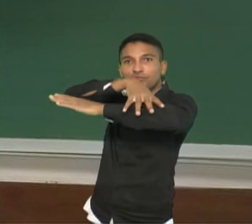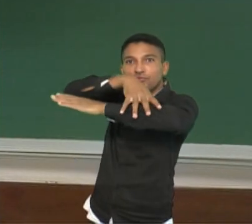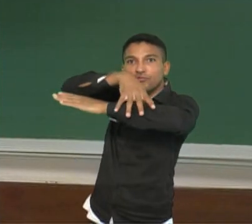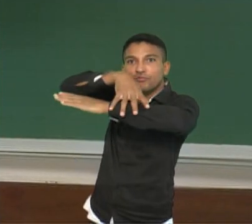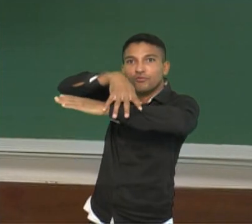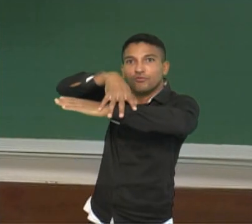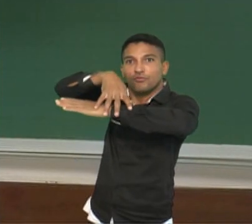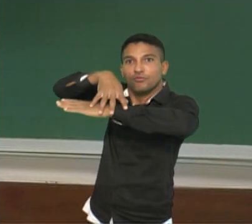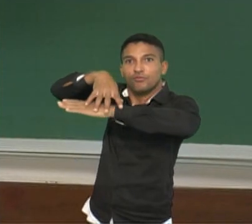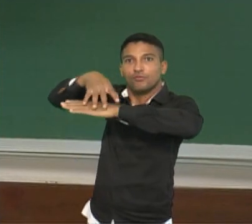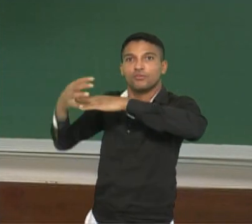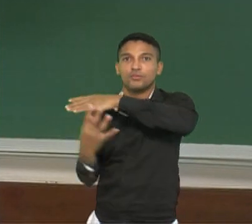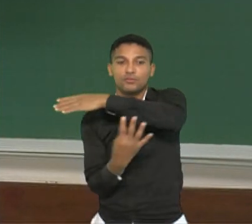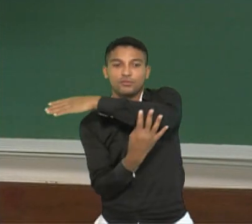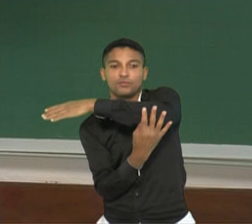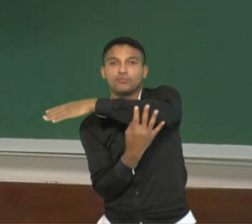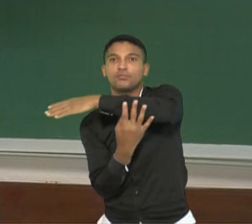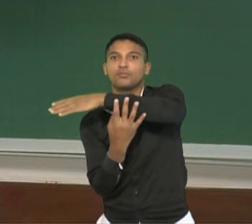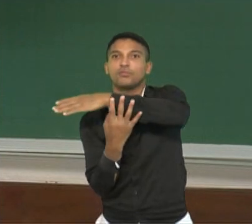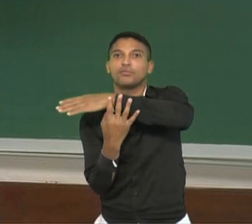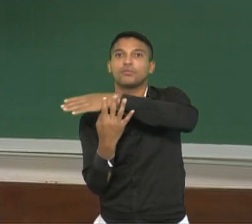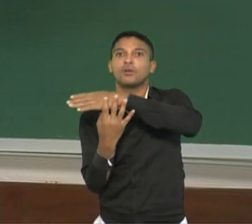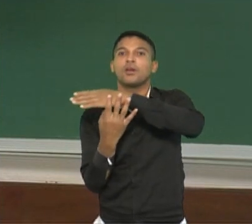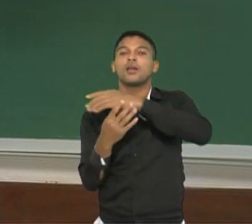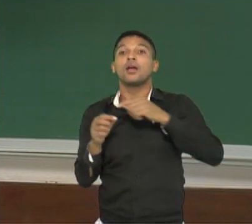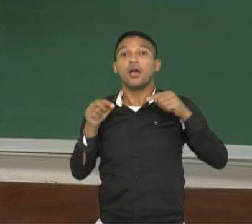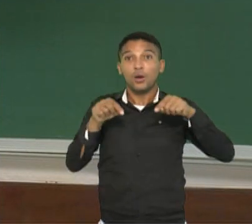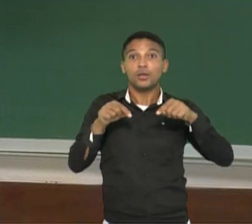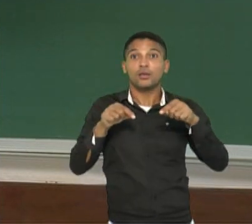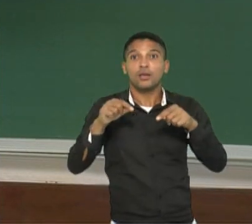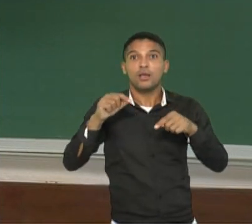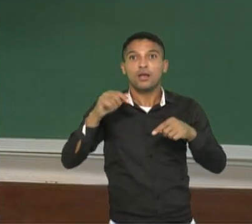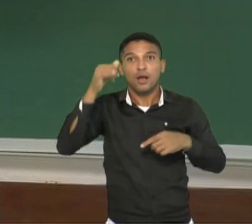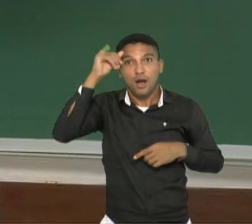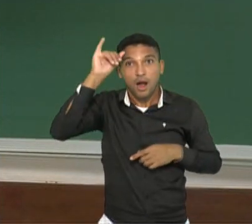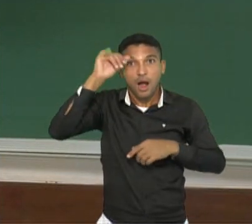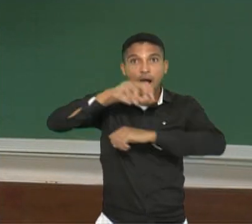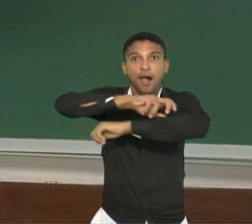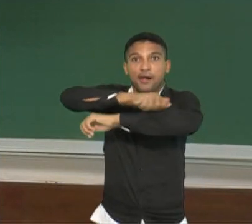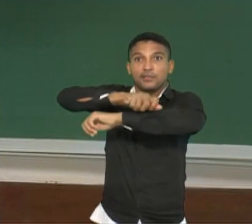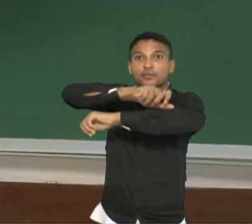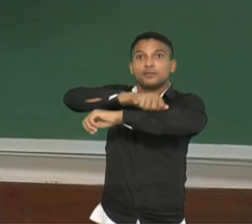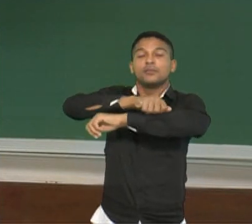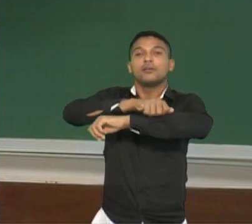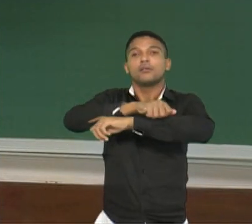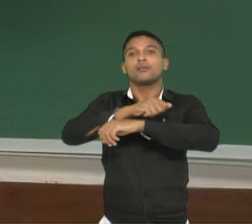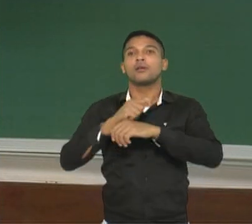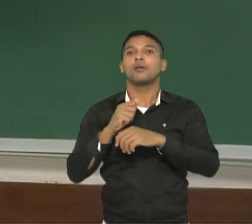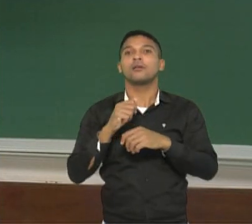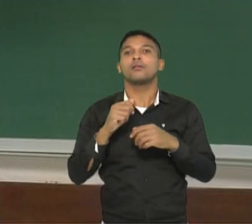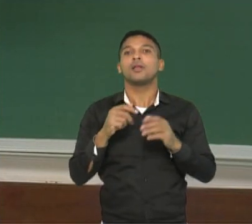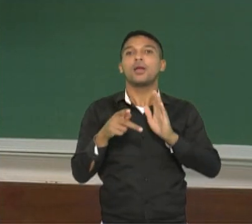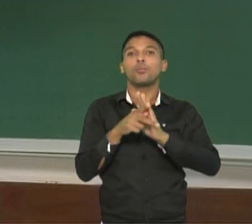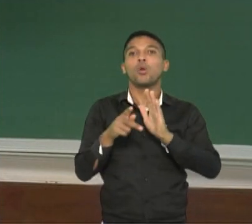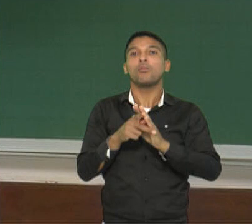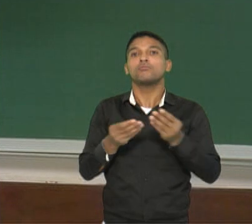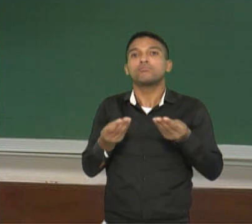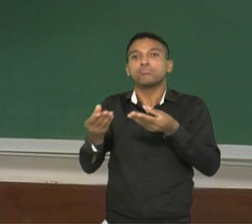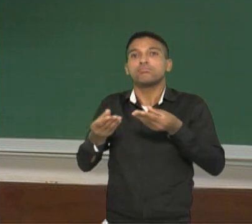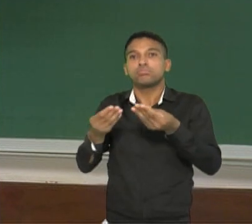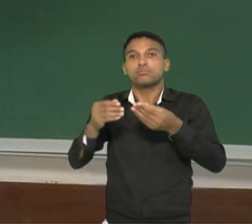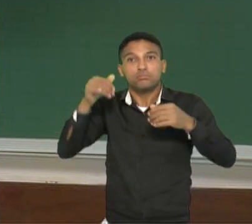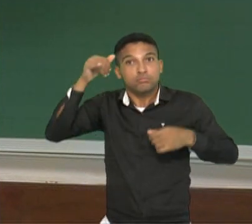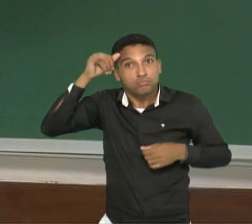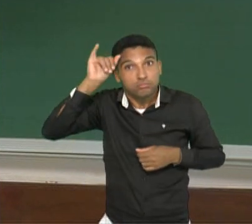elas favorecem muito a pecuária. Haja vista que as gramíneas, as herbáceas, essas vegetações de